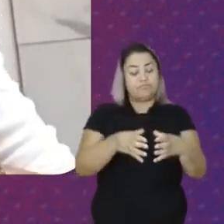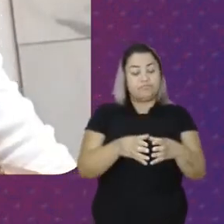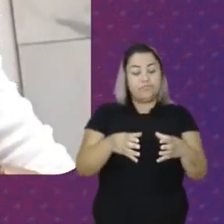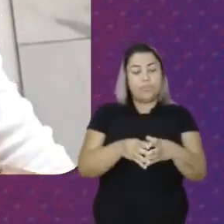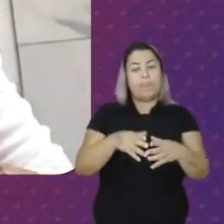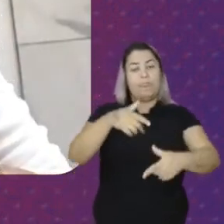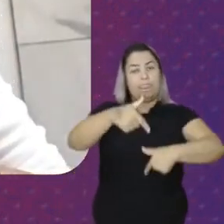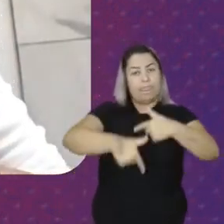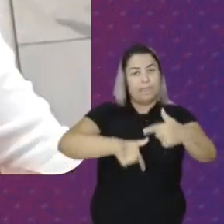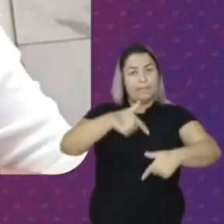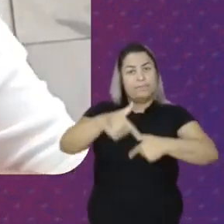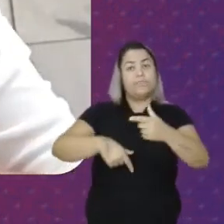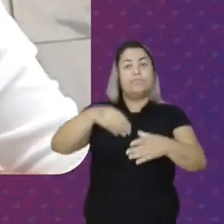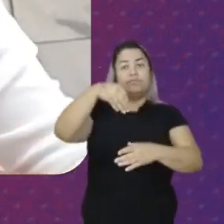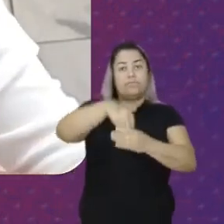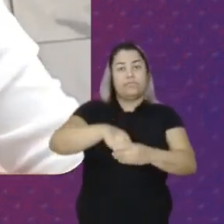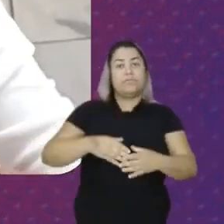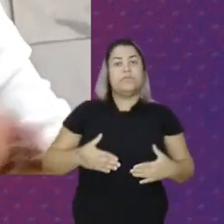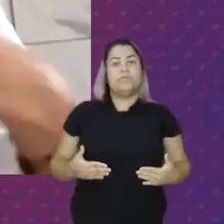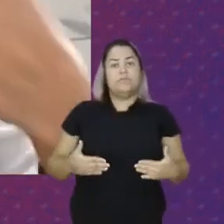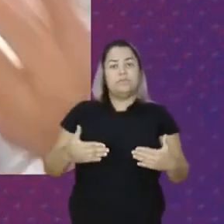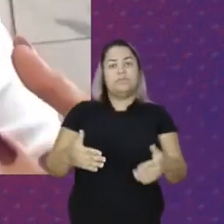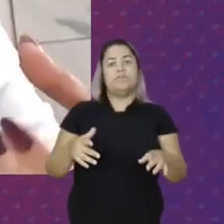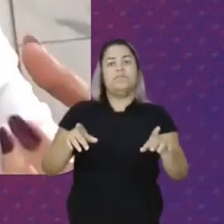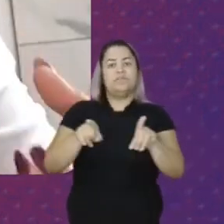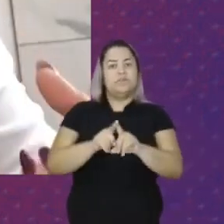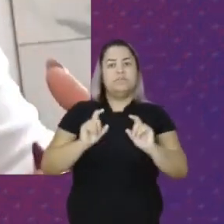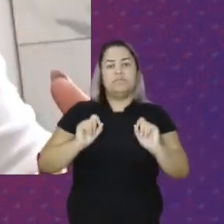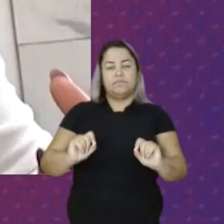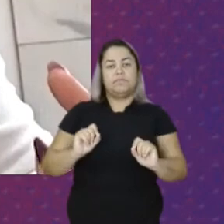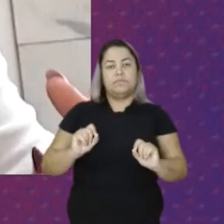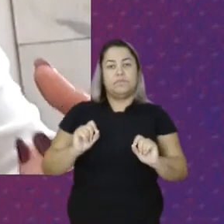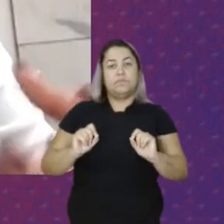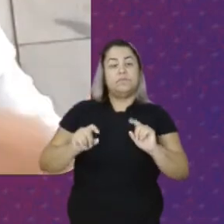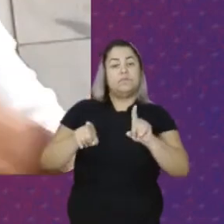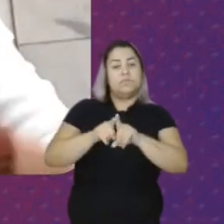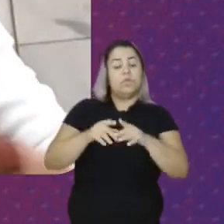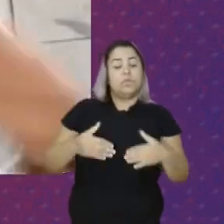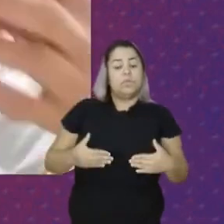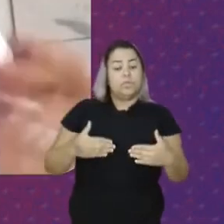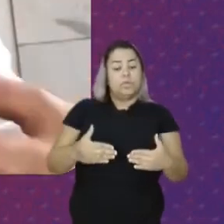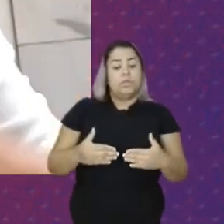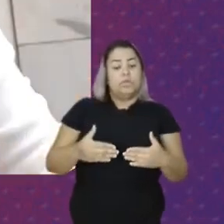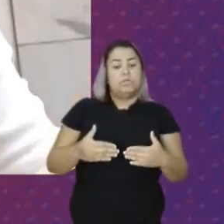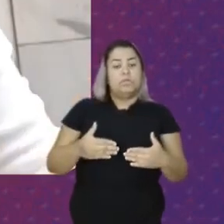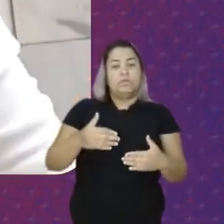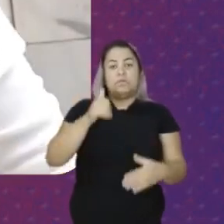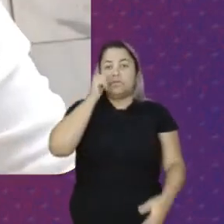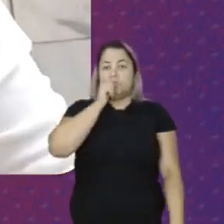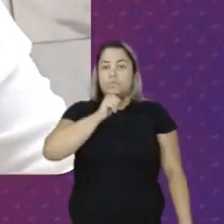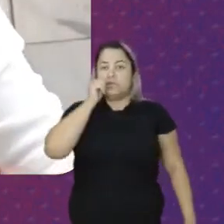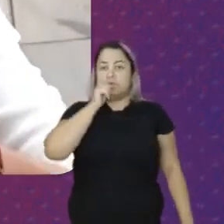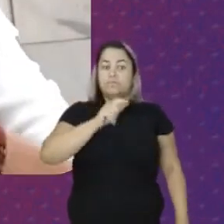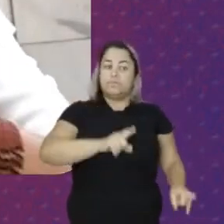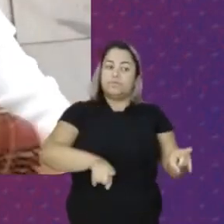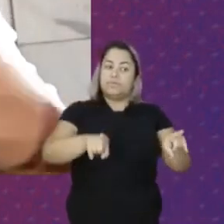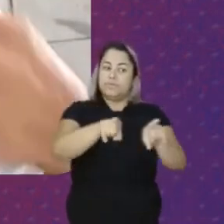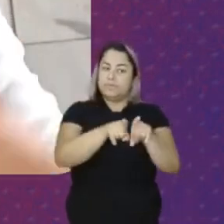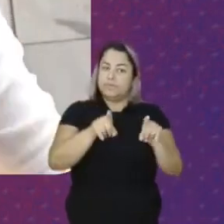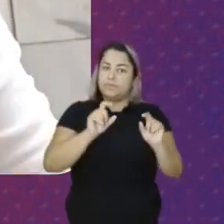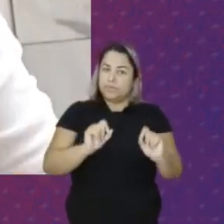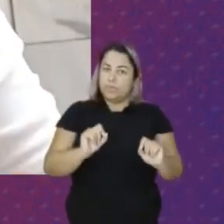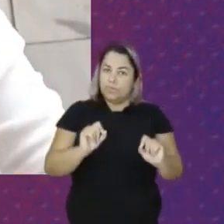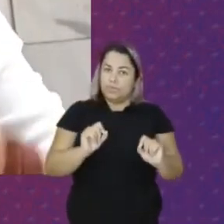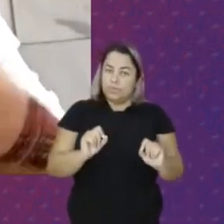trabalho interministerial hoje, que é coordenado pelo Ministério das Mulheres, em parceria, né, interministerial